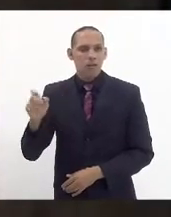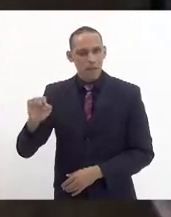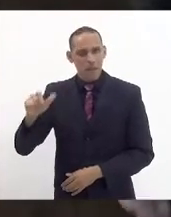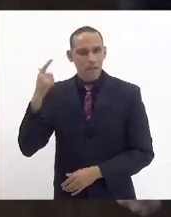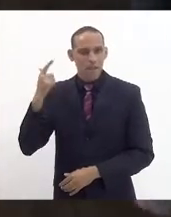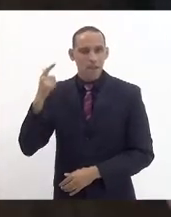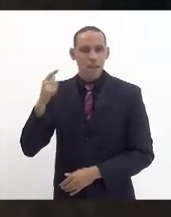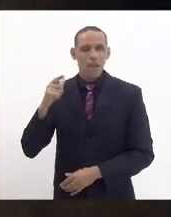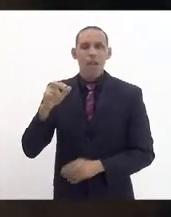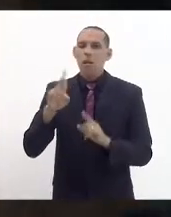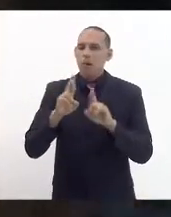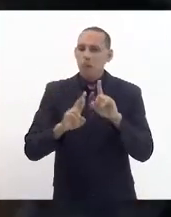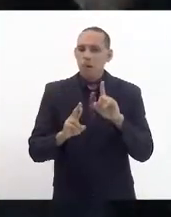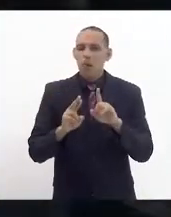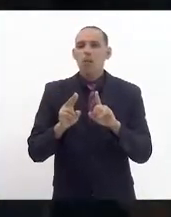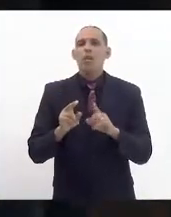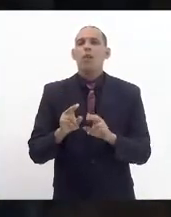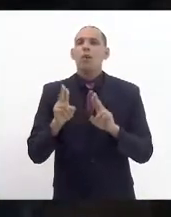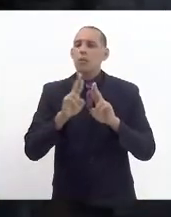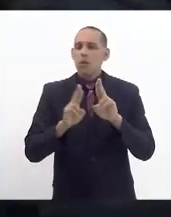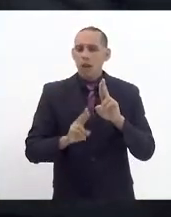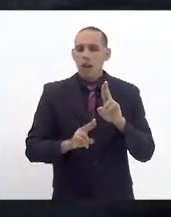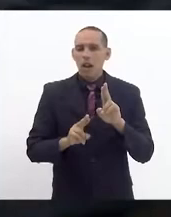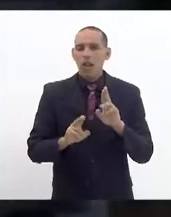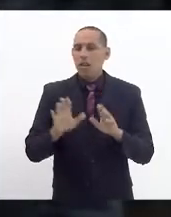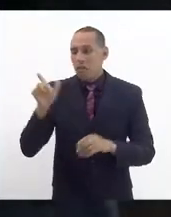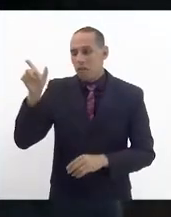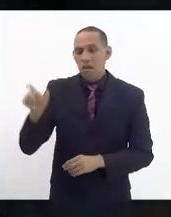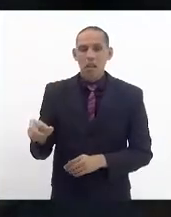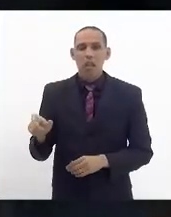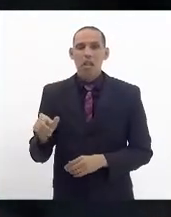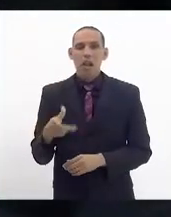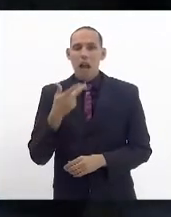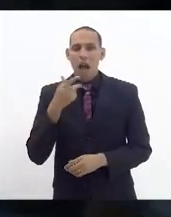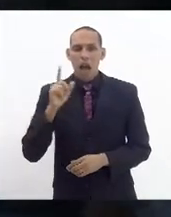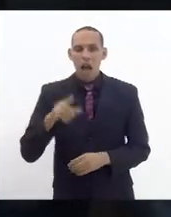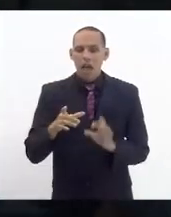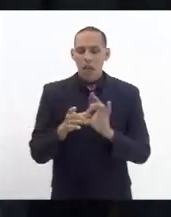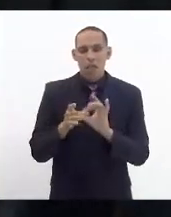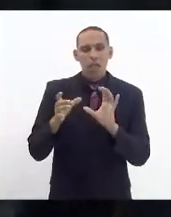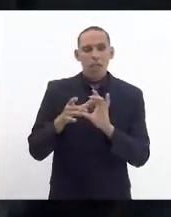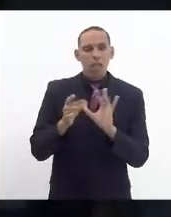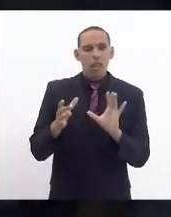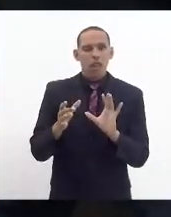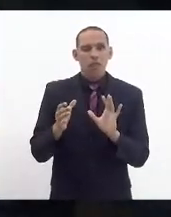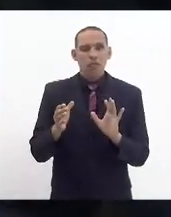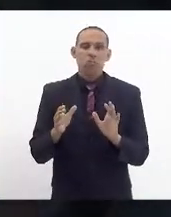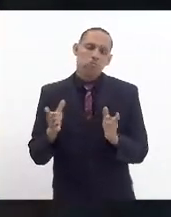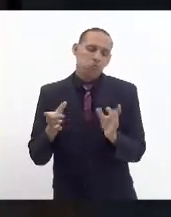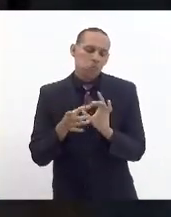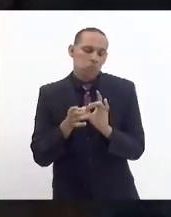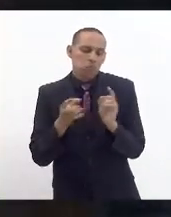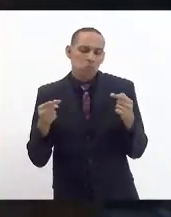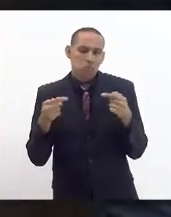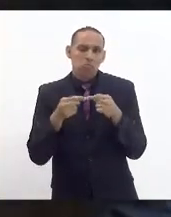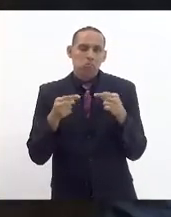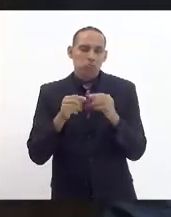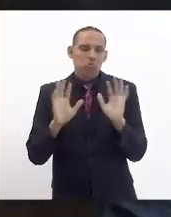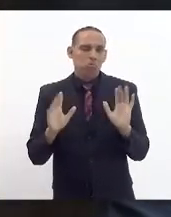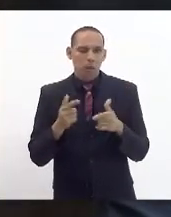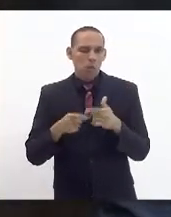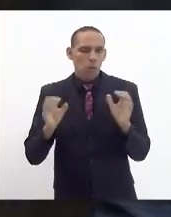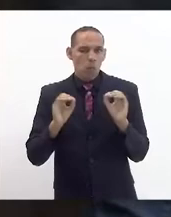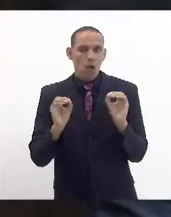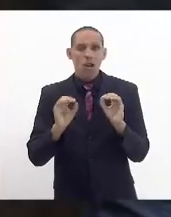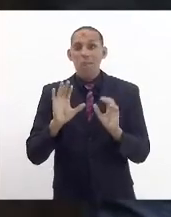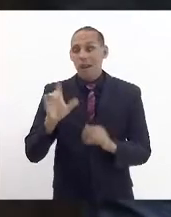que se coloca, né, como uma vertente liberal. Até aí, da perspectiva do debate da democracia, não é um problema.